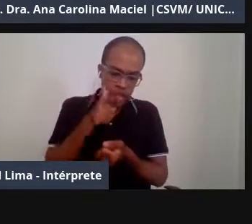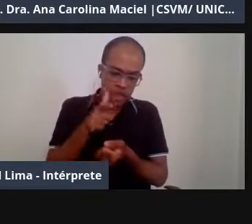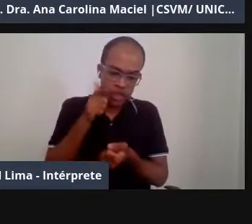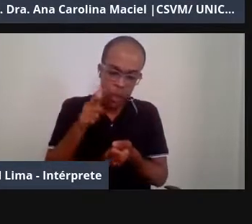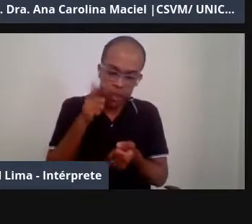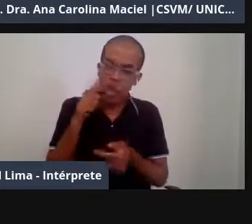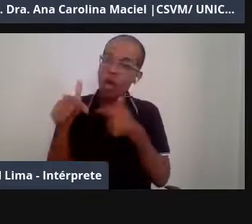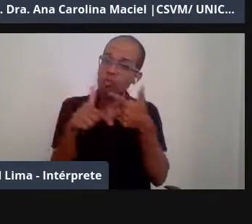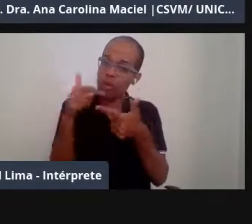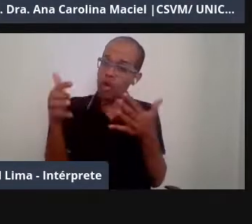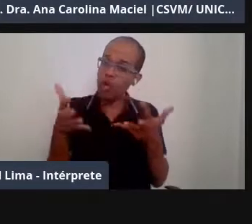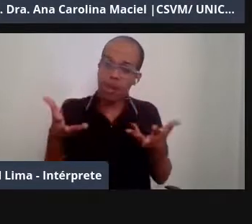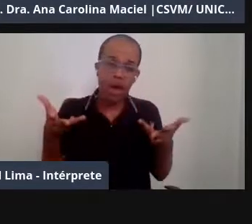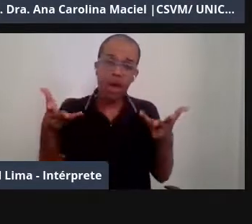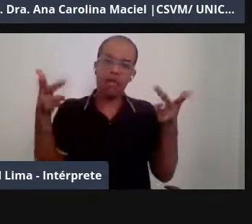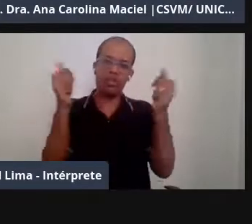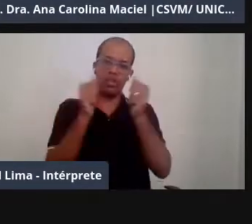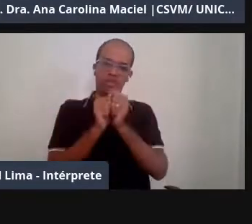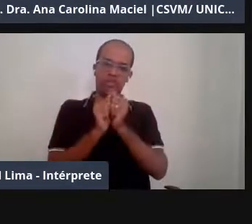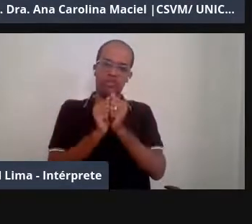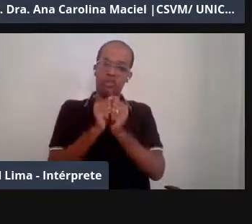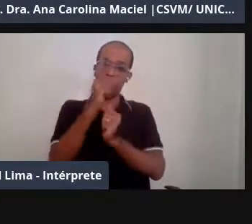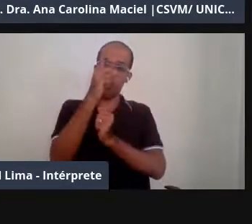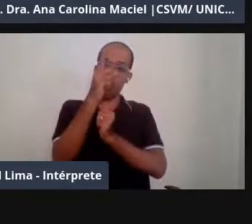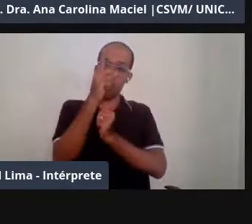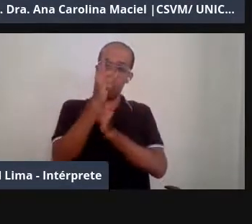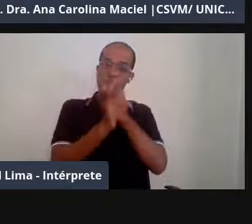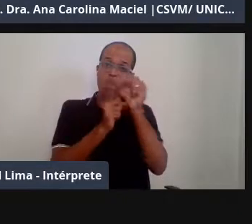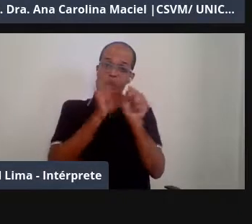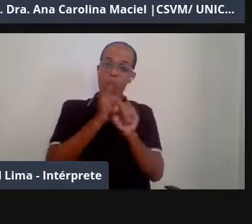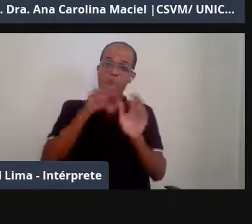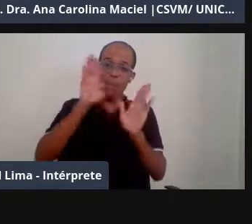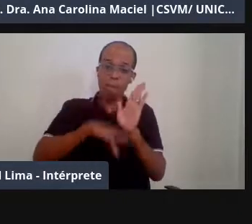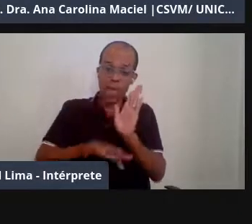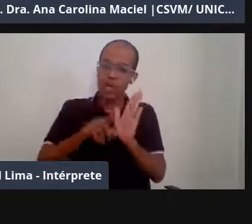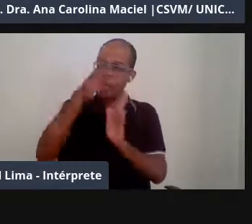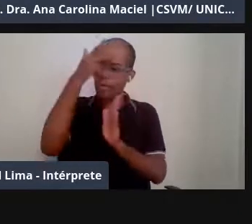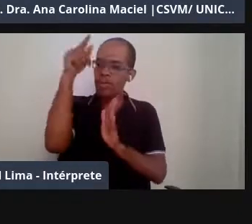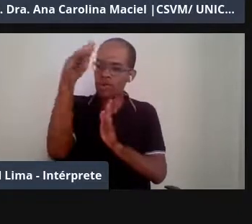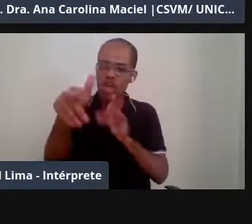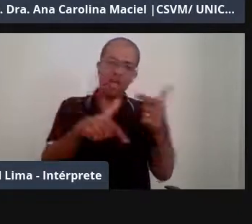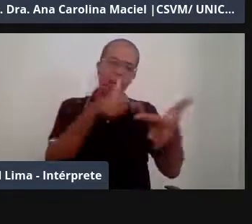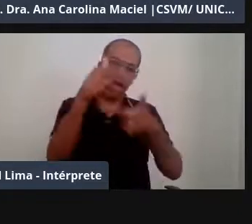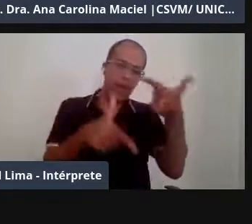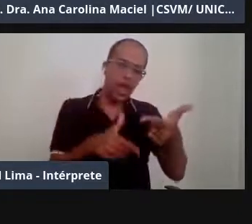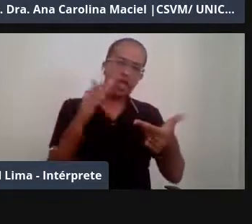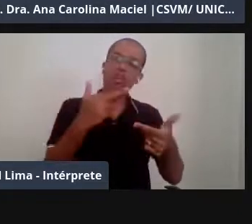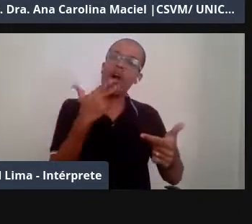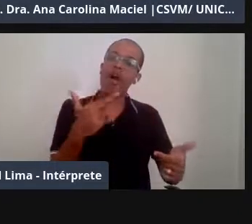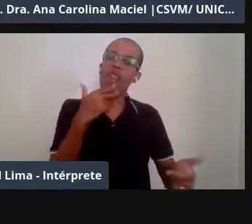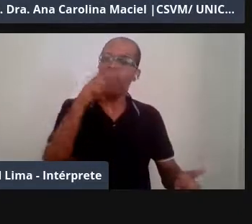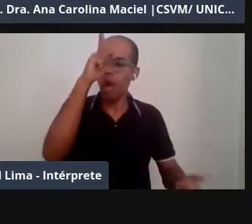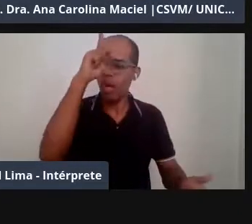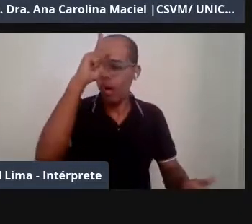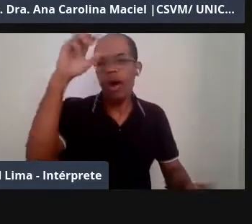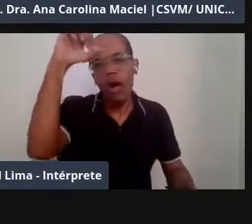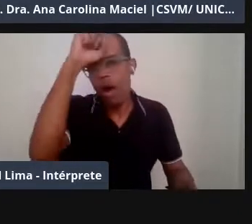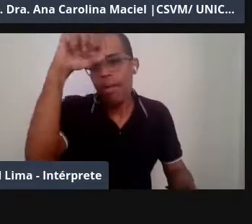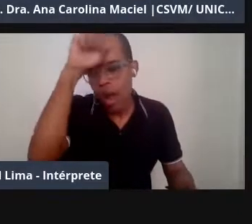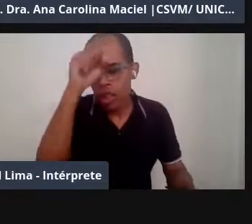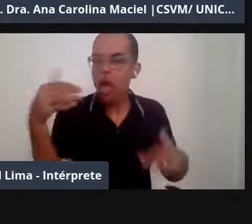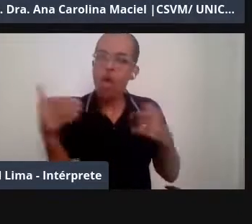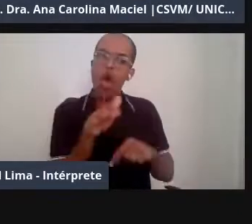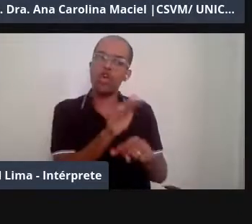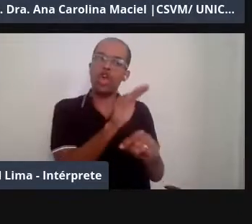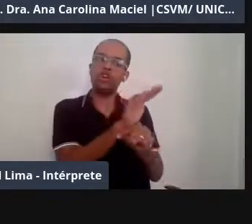histórica. Em menos de 1 ano, esse pessoal já estava trabalhando, já aprendeu alemão, e aí vai, e hoje estão contribuindo no crescimento